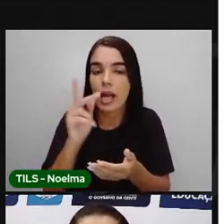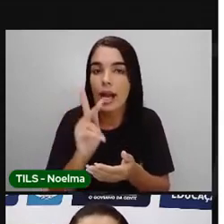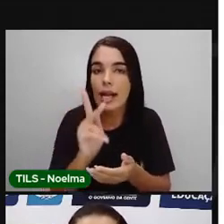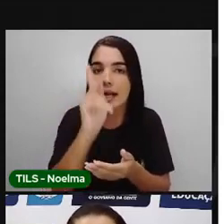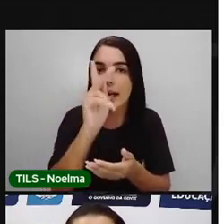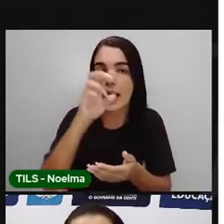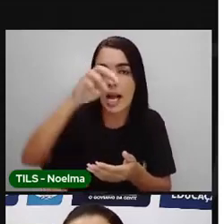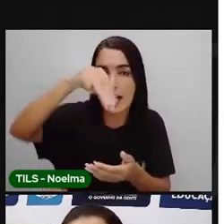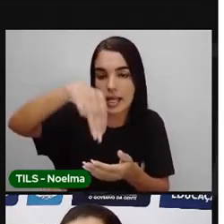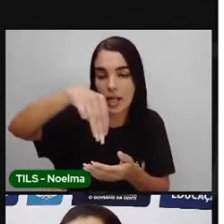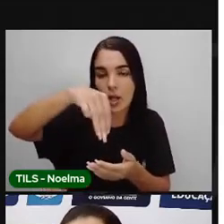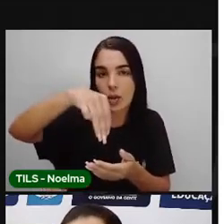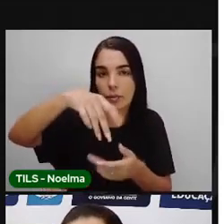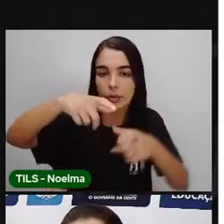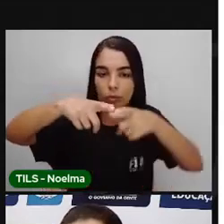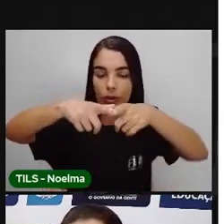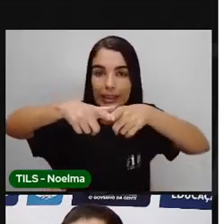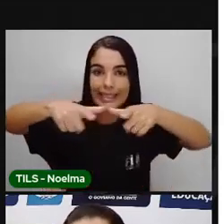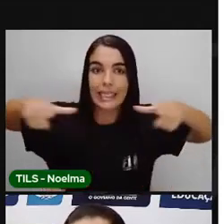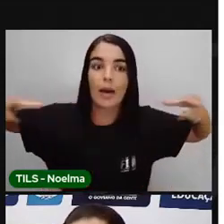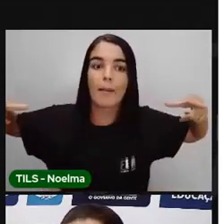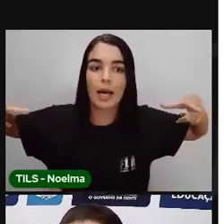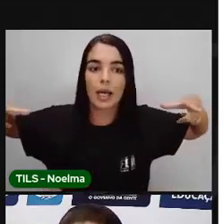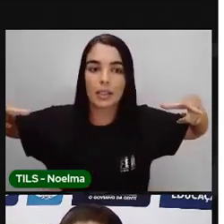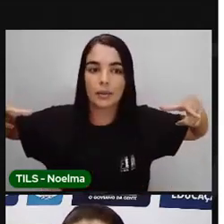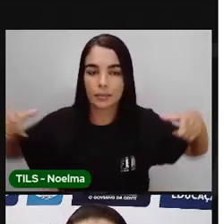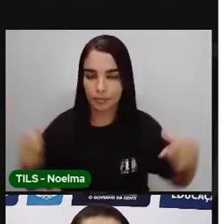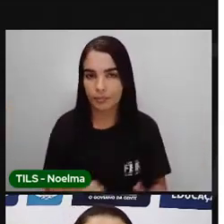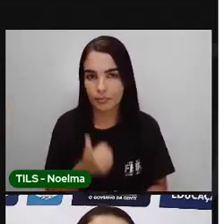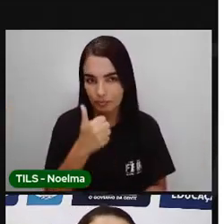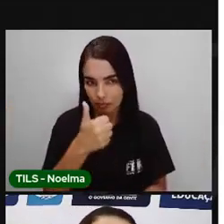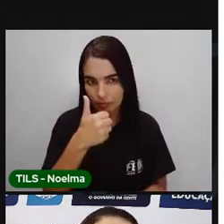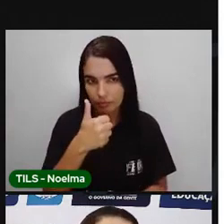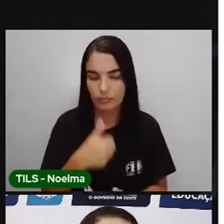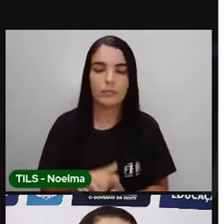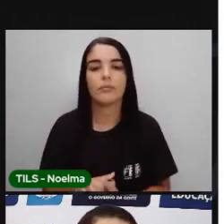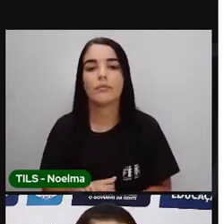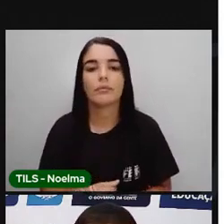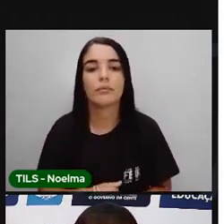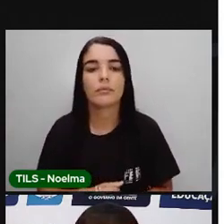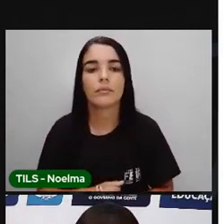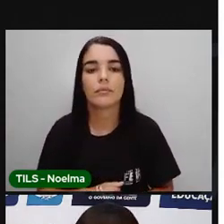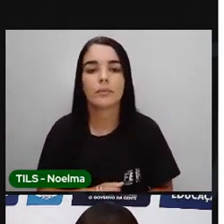as hectares, né? Das terras devastadas, né? A quilometragem, vamos dizer assim.